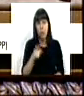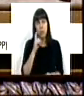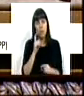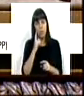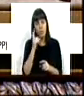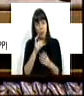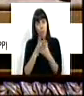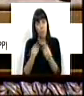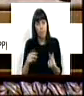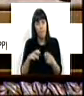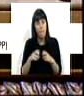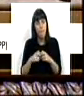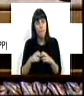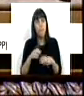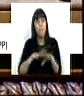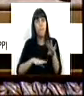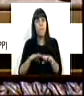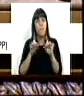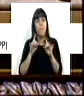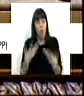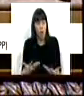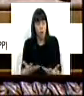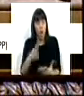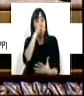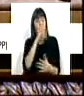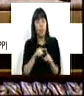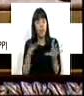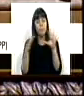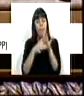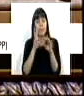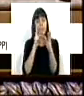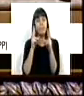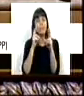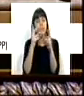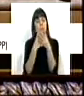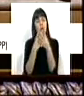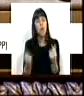procurou resolver o problema, deitou mãos à obra ao encontro de uma solução